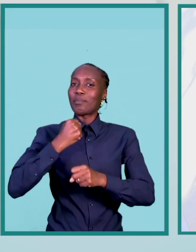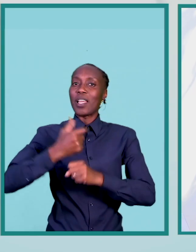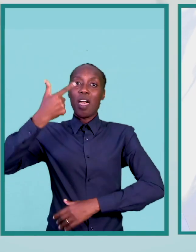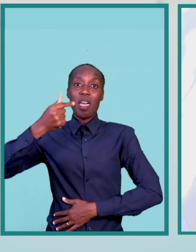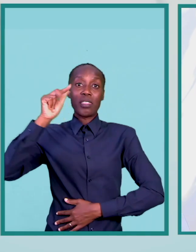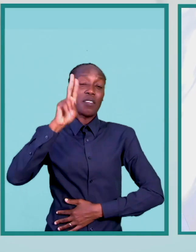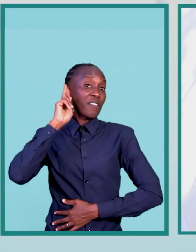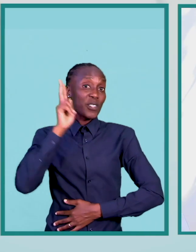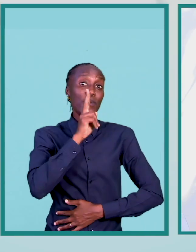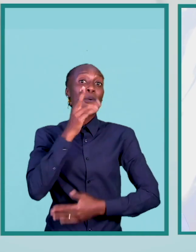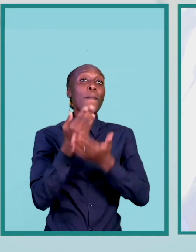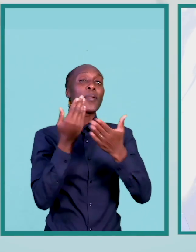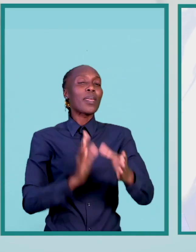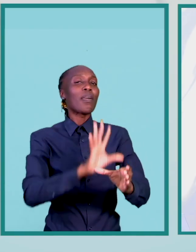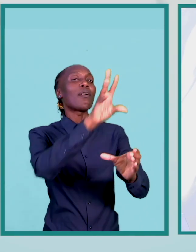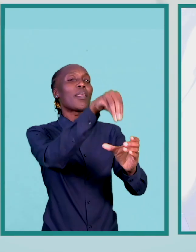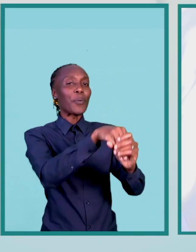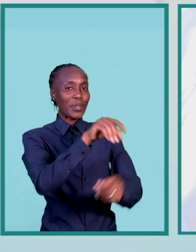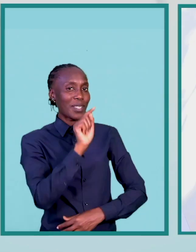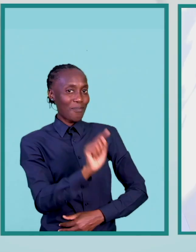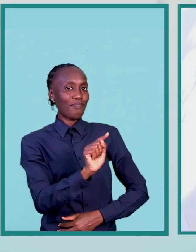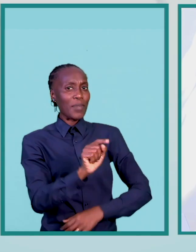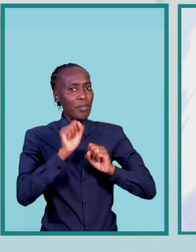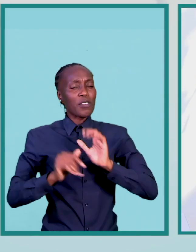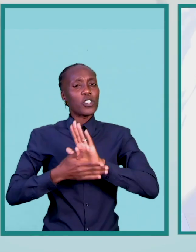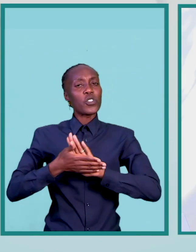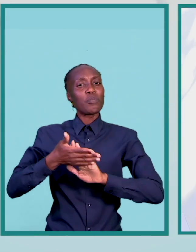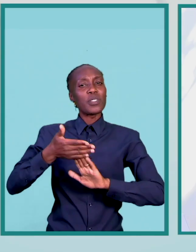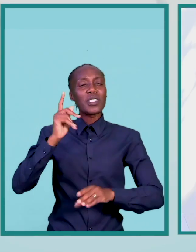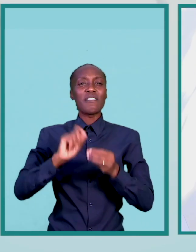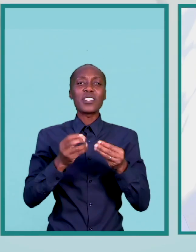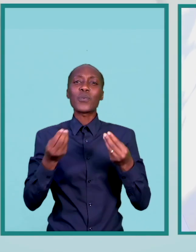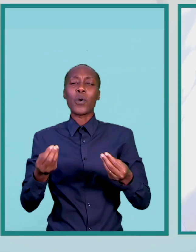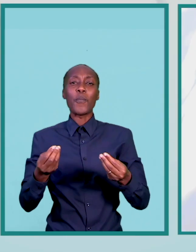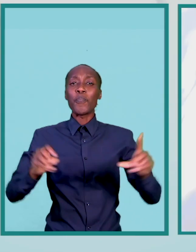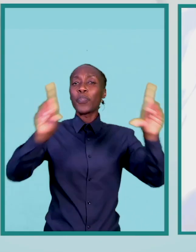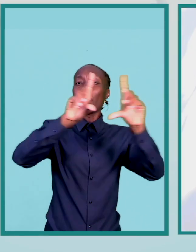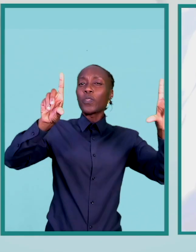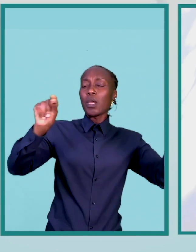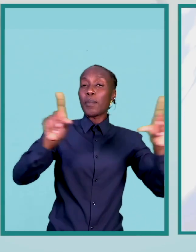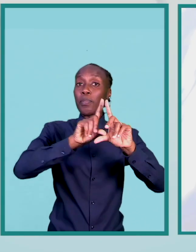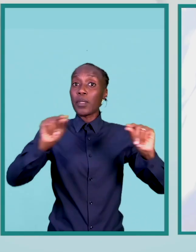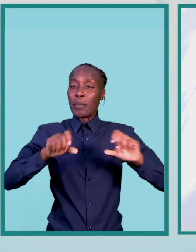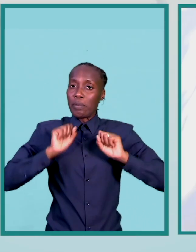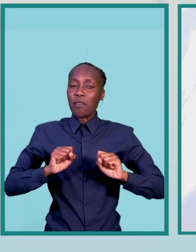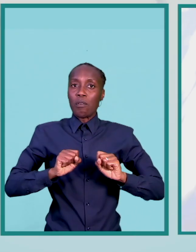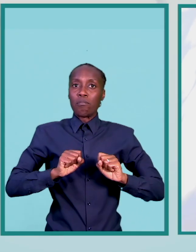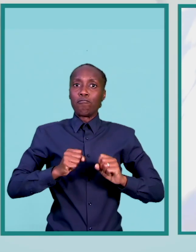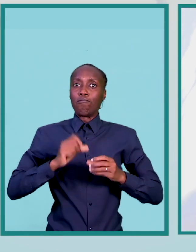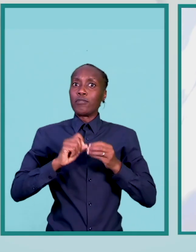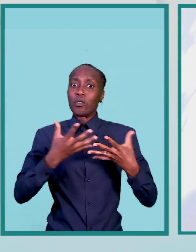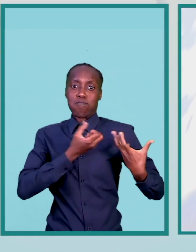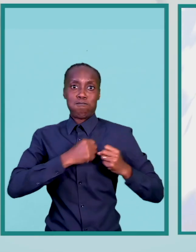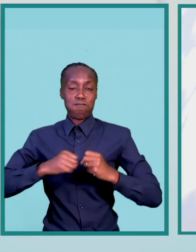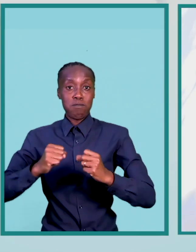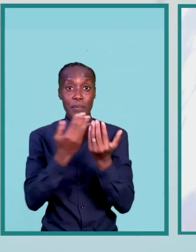Surdo, porque este é que é o verdadeiro sentido da inclusão. Nós devemos começar realmente a trabalhar, a lidar com estas dinâmicas, com estas temáticas, porque